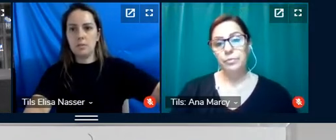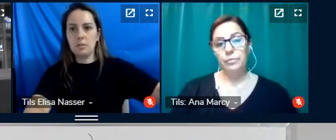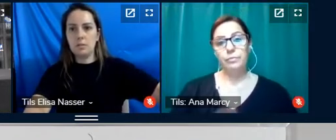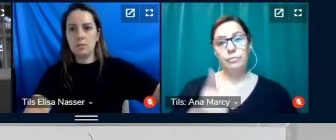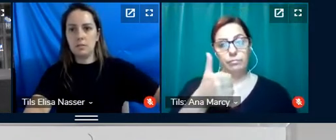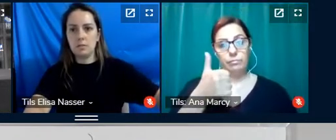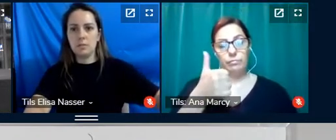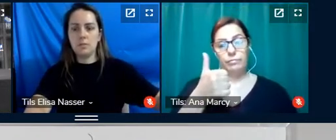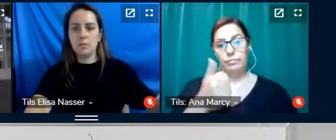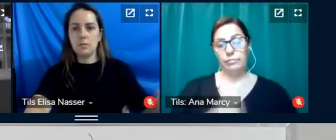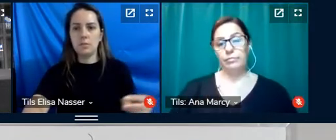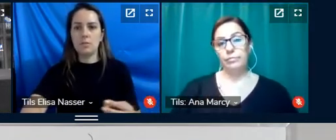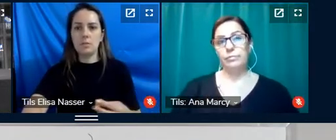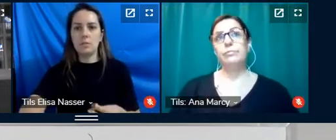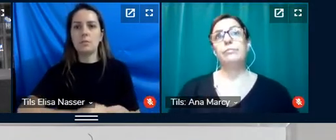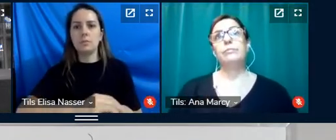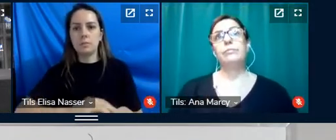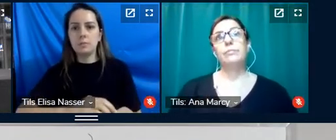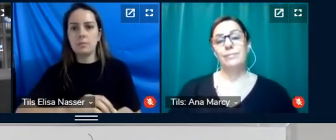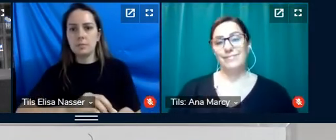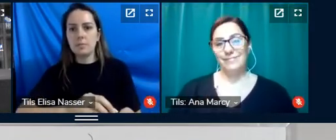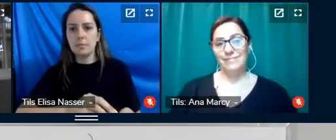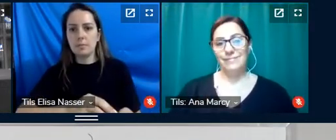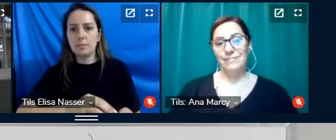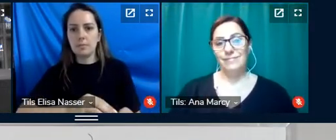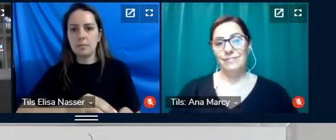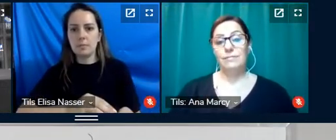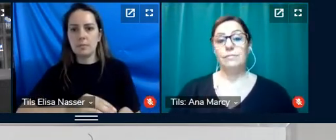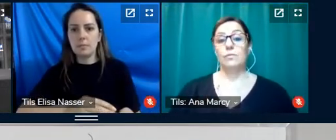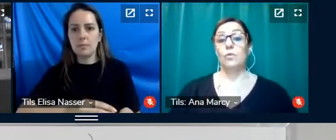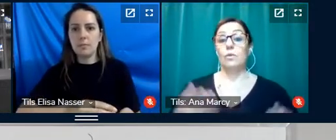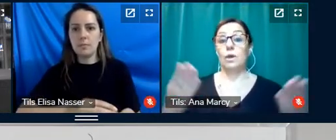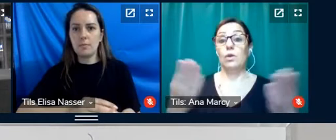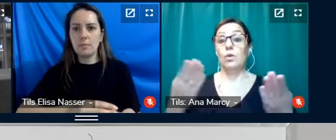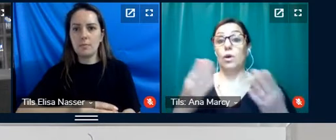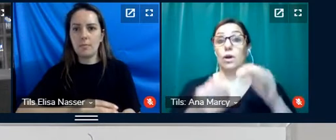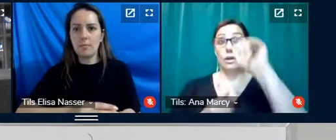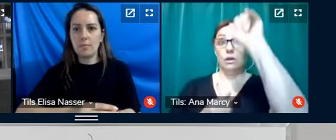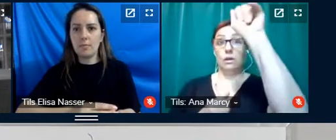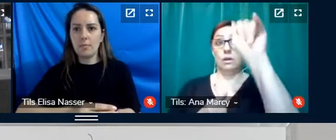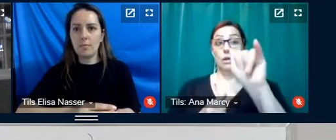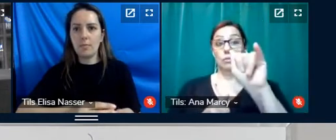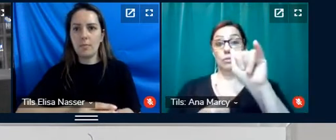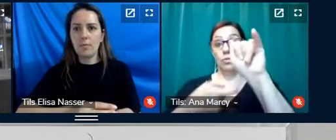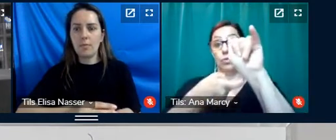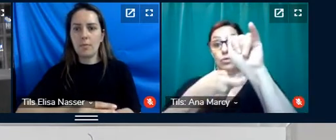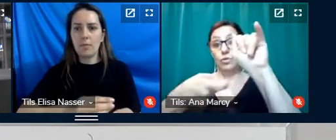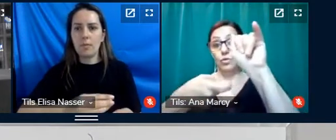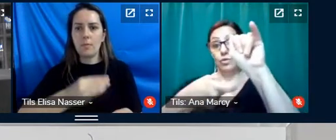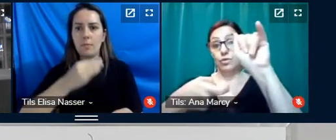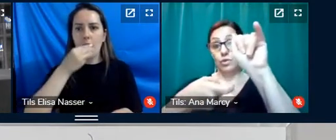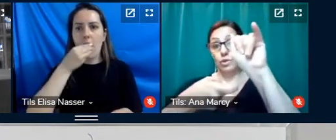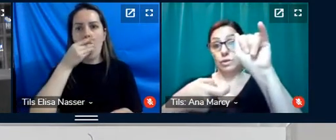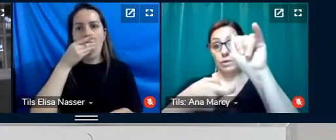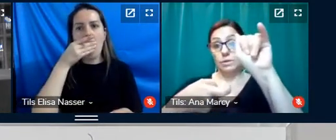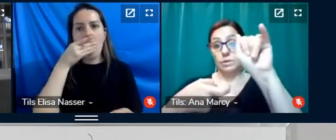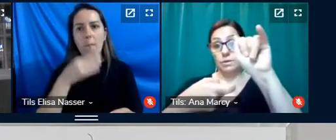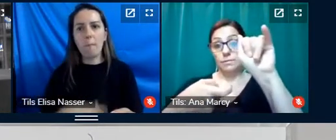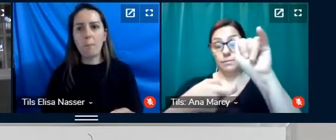Beleza, ótimo. Então vamos botar aqui o ponto A, por exemplo. E a nossa